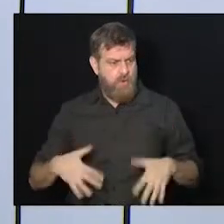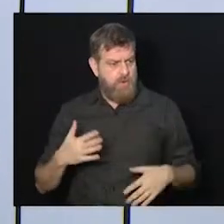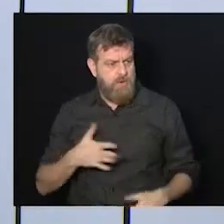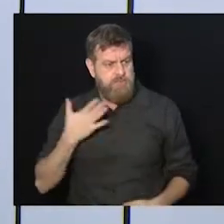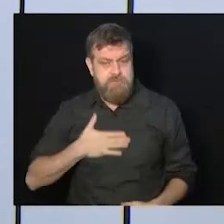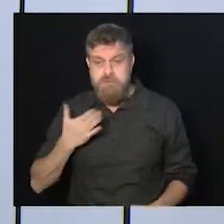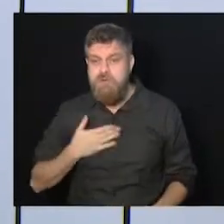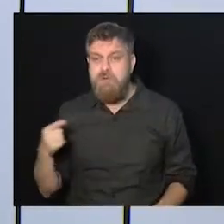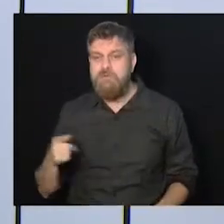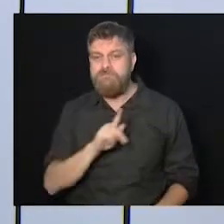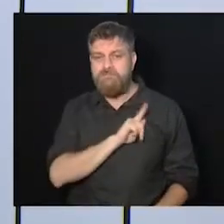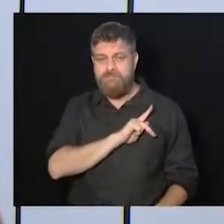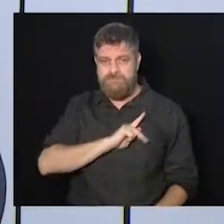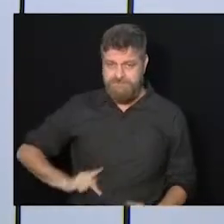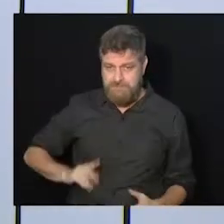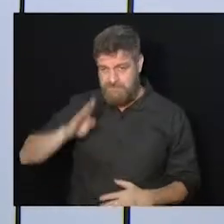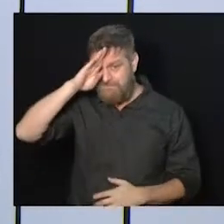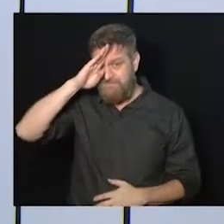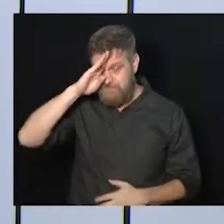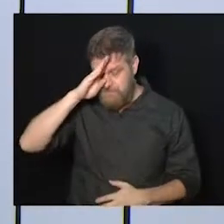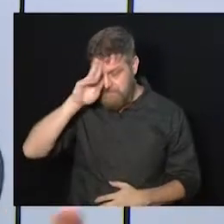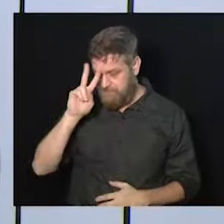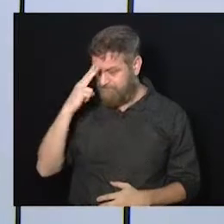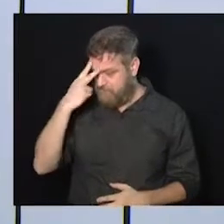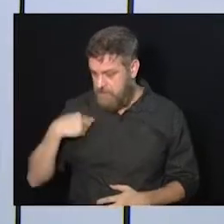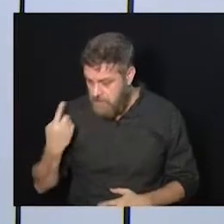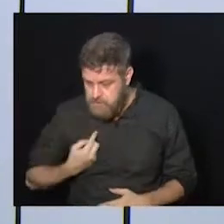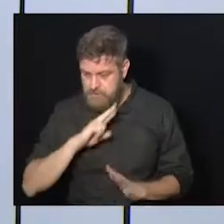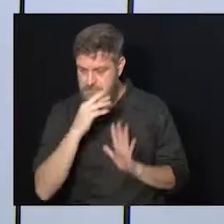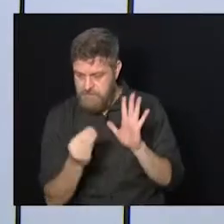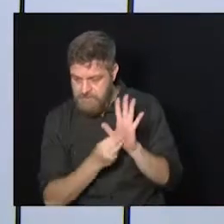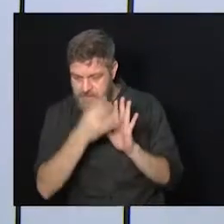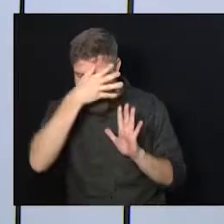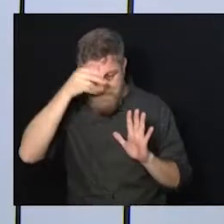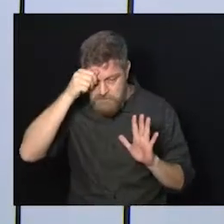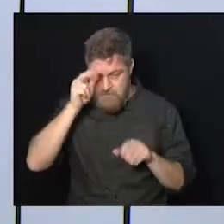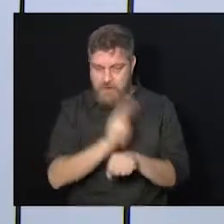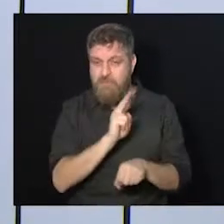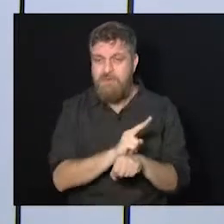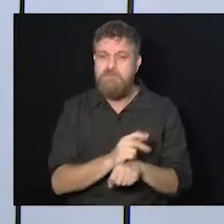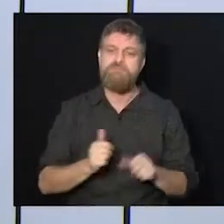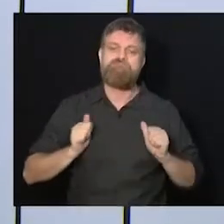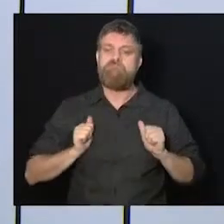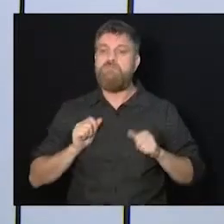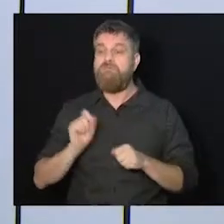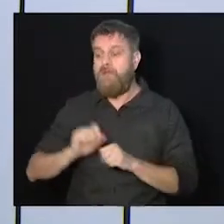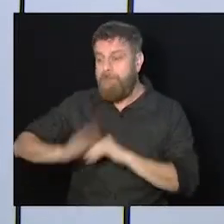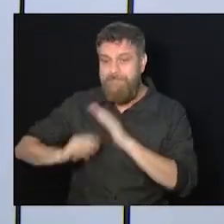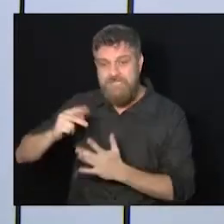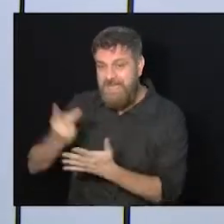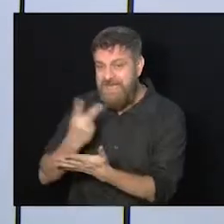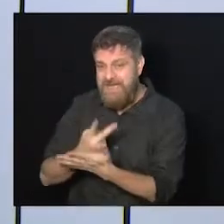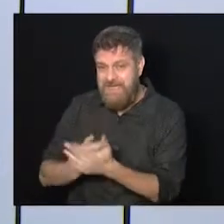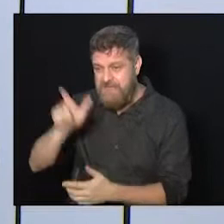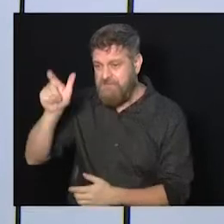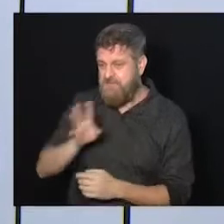ao invés de reconhecer que a gente precisa cuidar desse patrimônio que é nosso, resolveu ficar atacando, né, quem falava